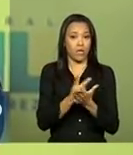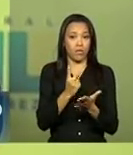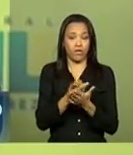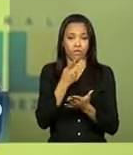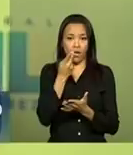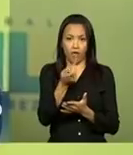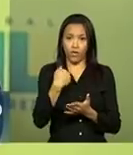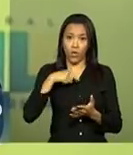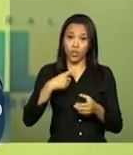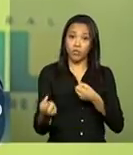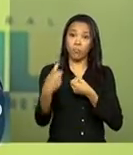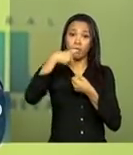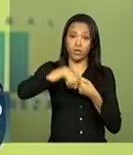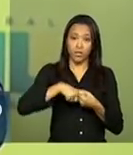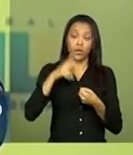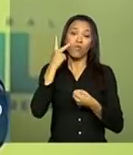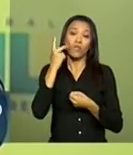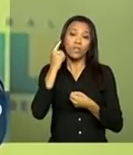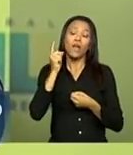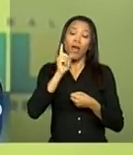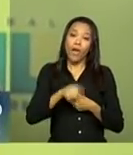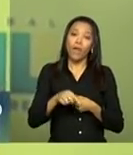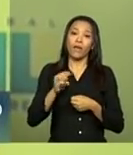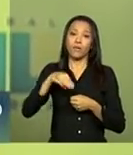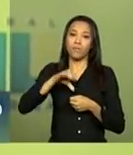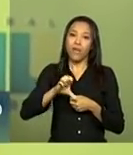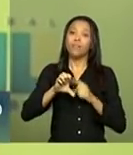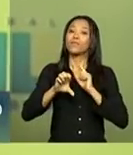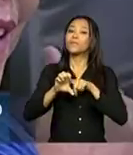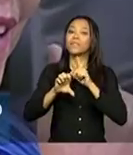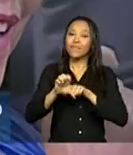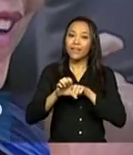que nós tínhamos com o Ceará, era o Ministério da Educação do Ceará.